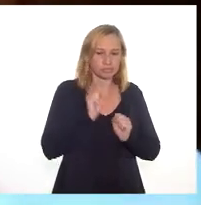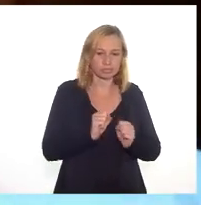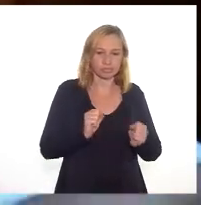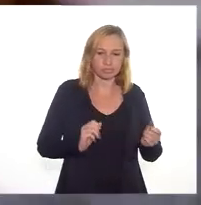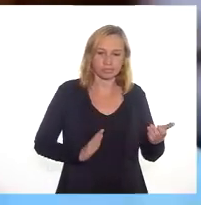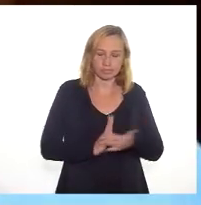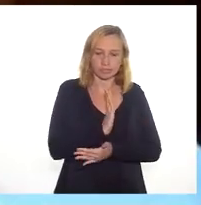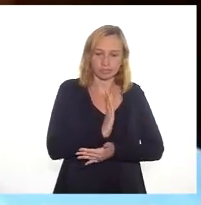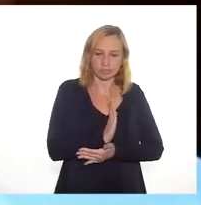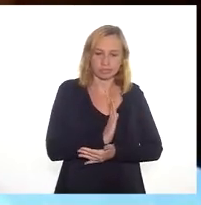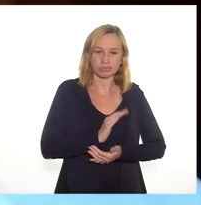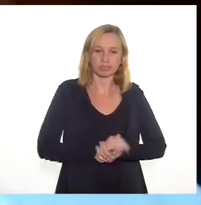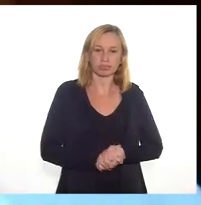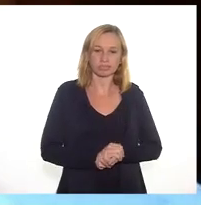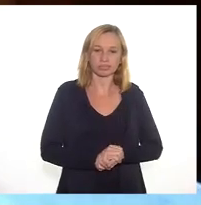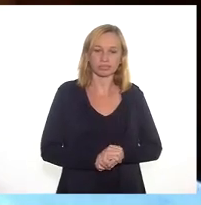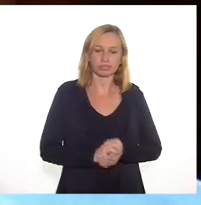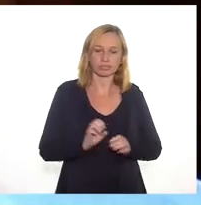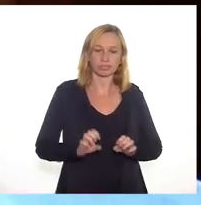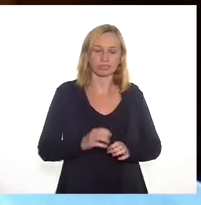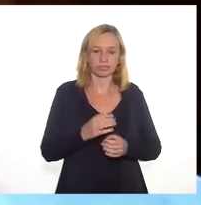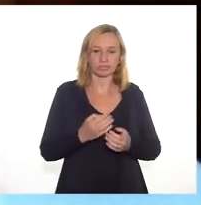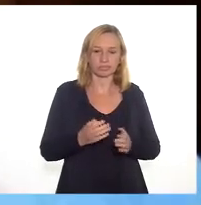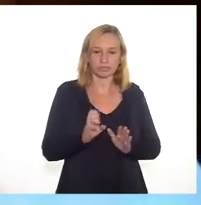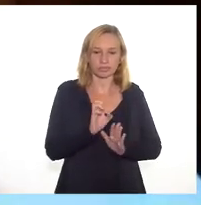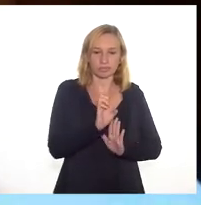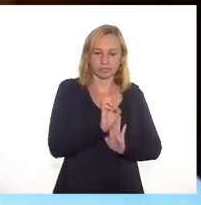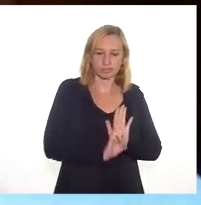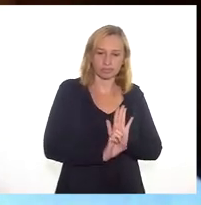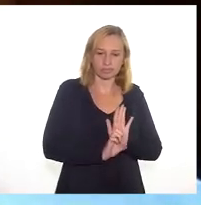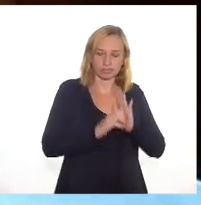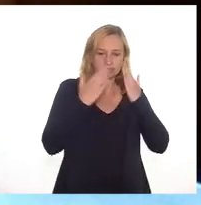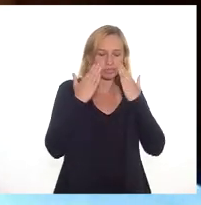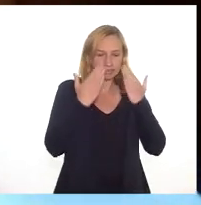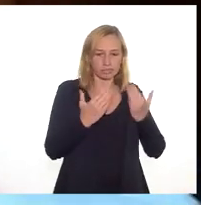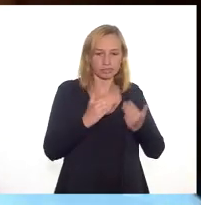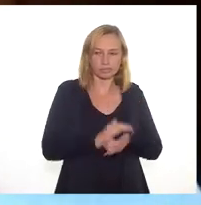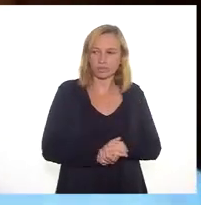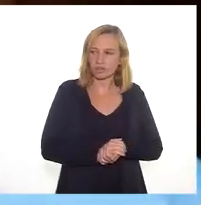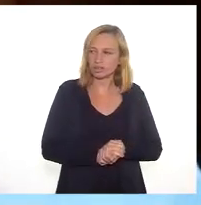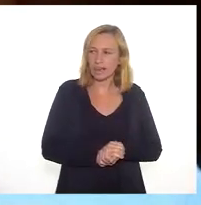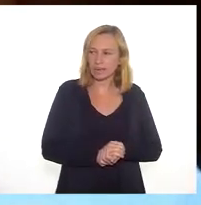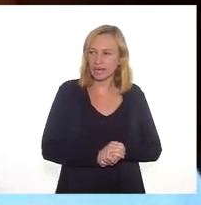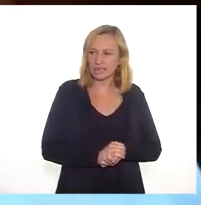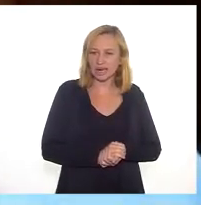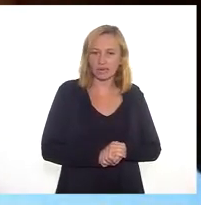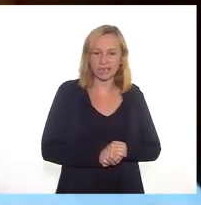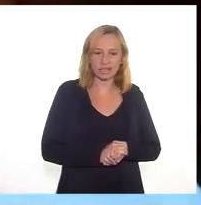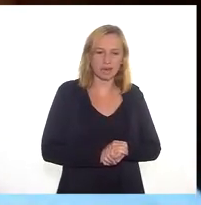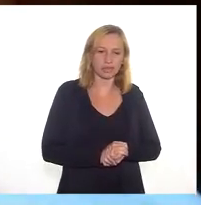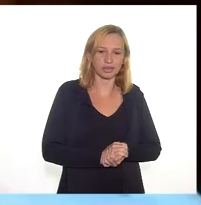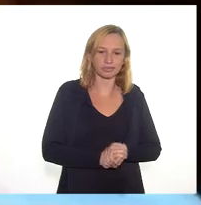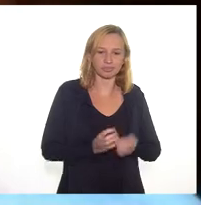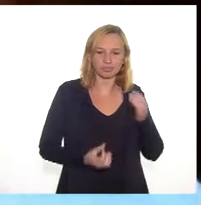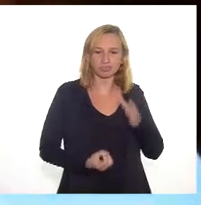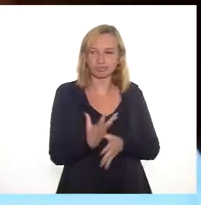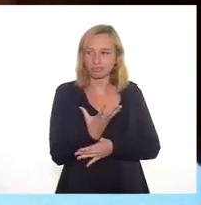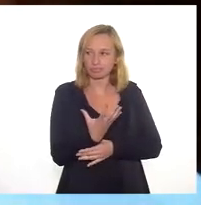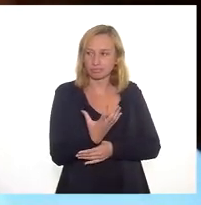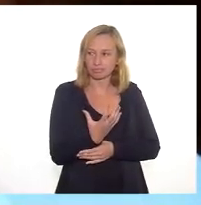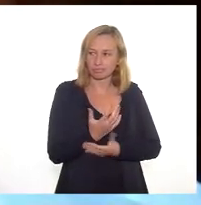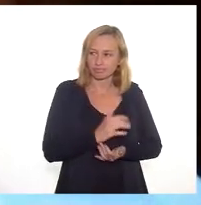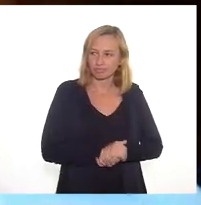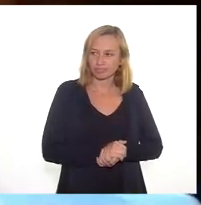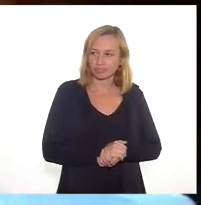aprová-lo. Vamos levar em conta as emendas que foram apresentadas, é claro, e ver se podemos produzir um texto que sintetize a nossa posição, como